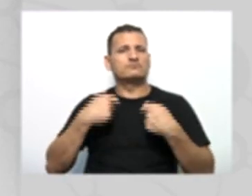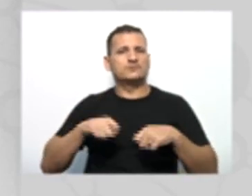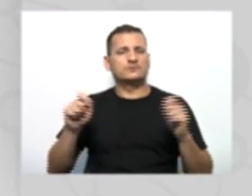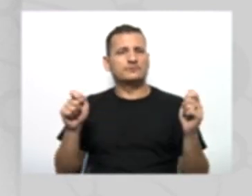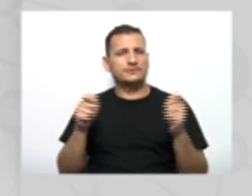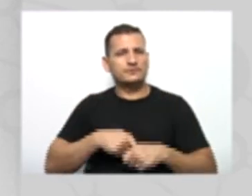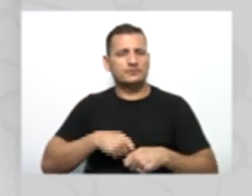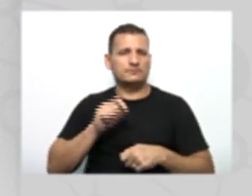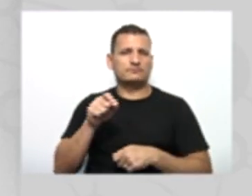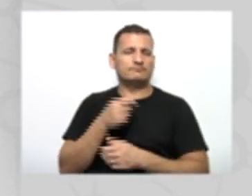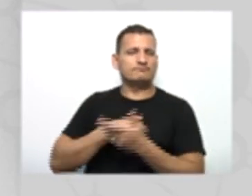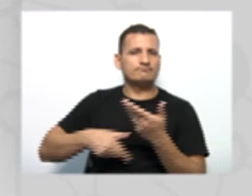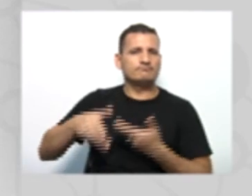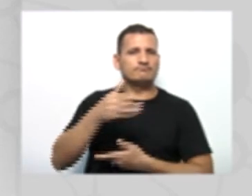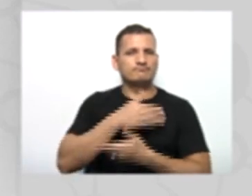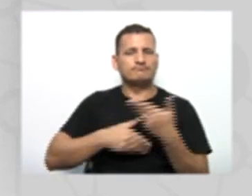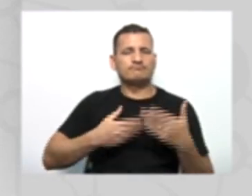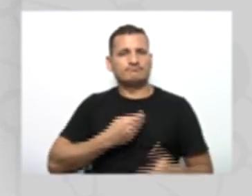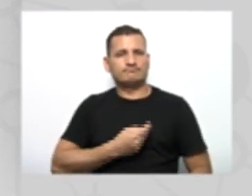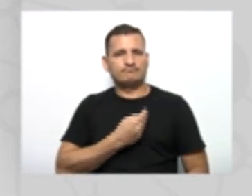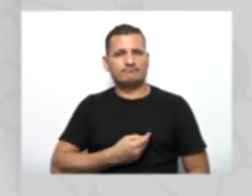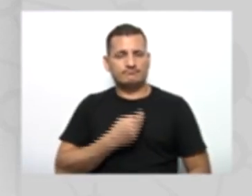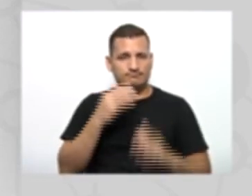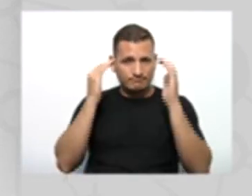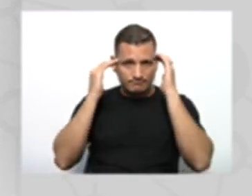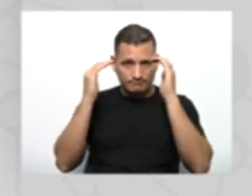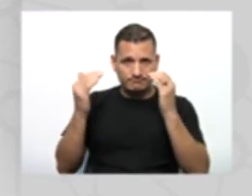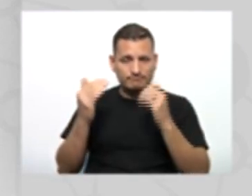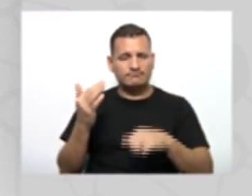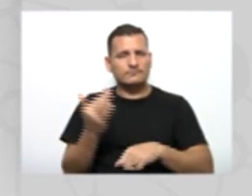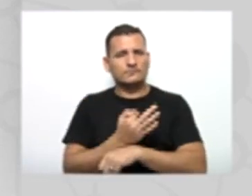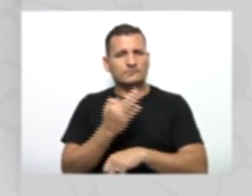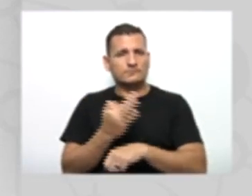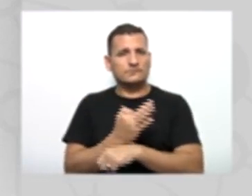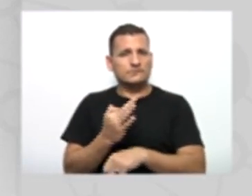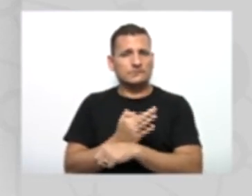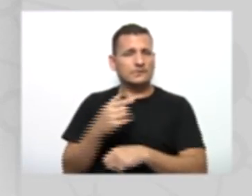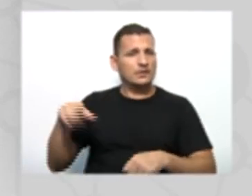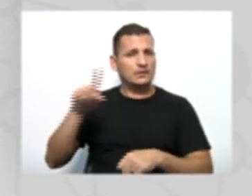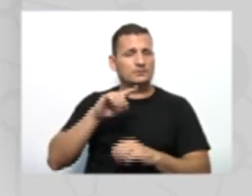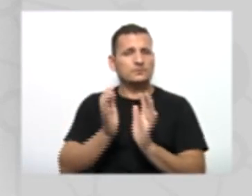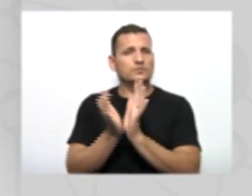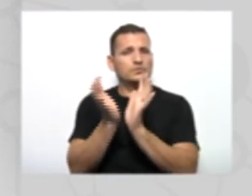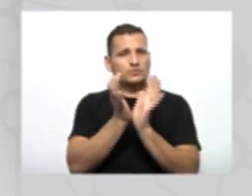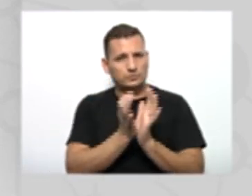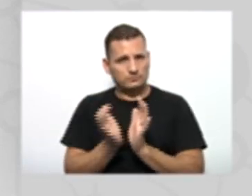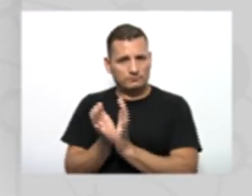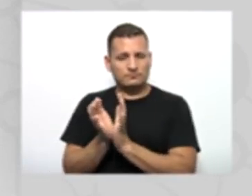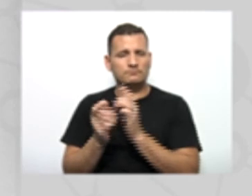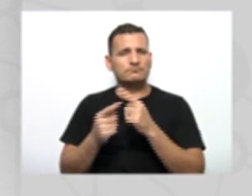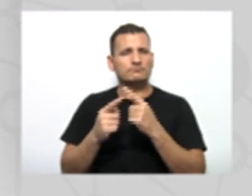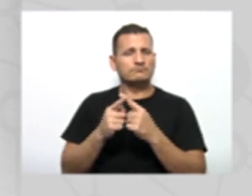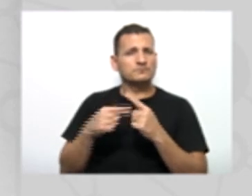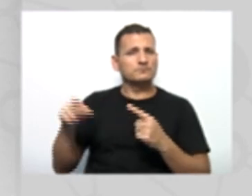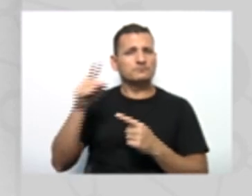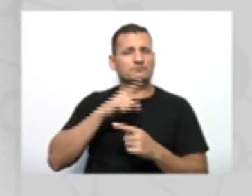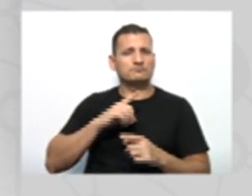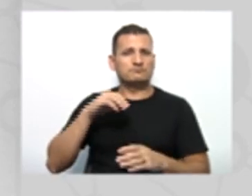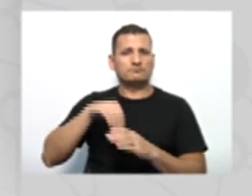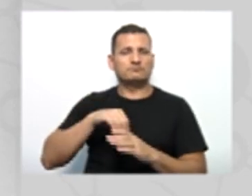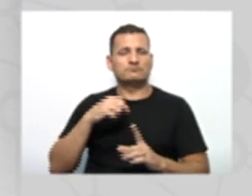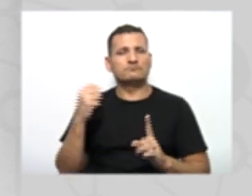de Educação Tecnológica de São Paulo. O vereador Carlão do PT, presidente da comissão que analisa a aplicação do ensino afro-brasileiro nas